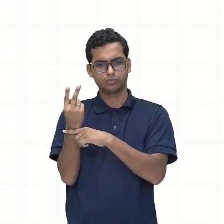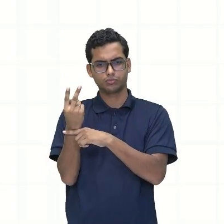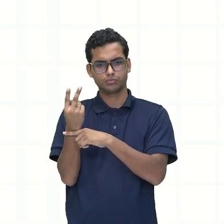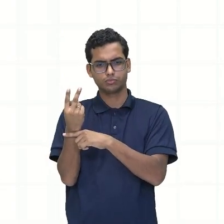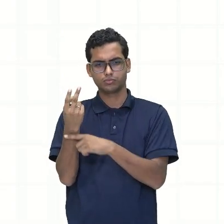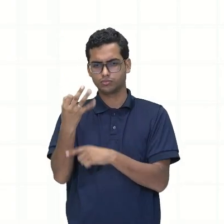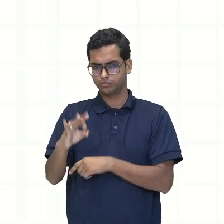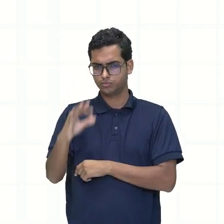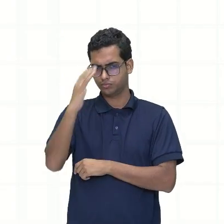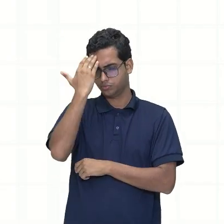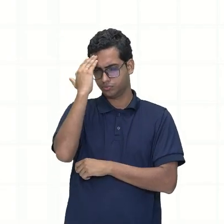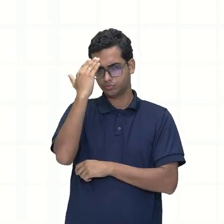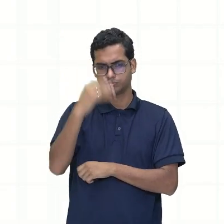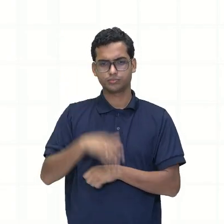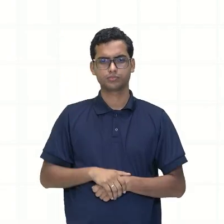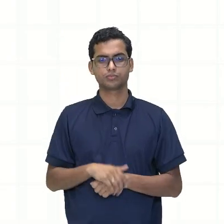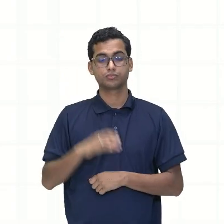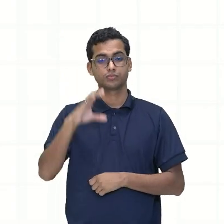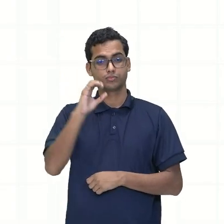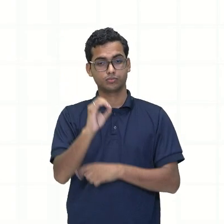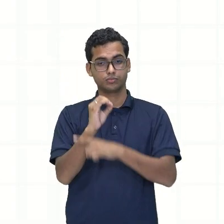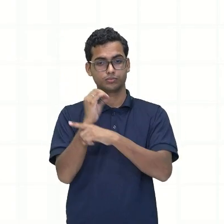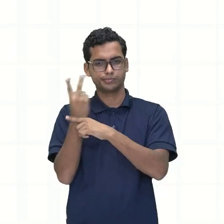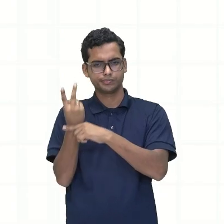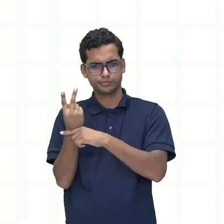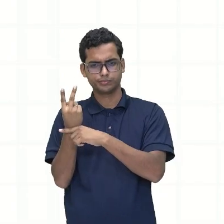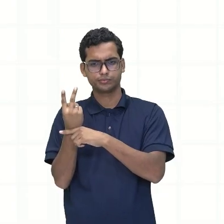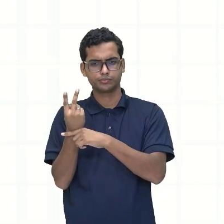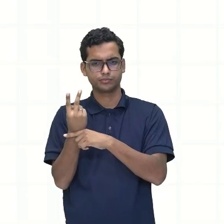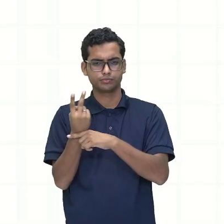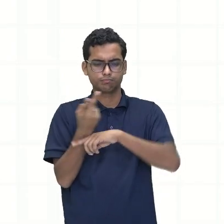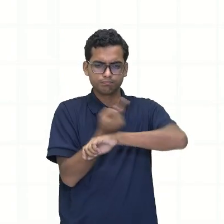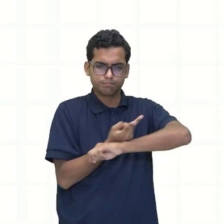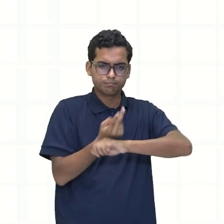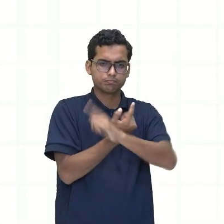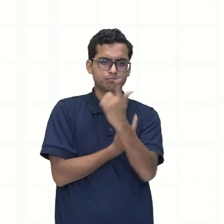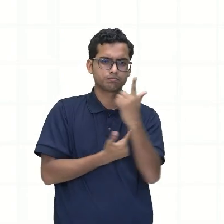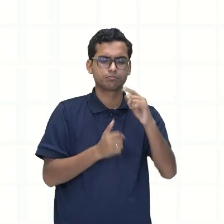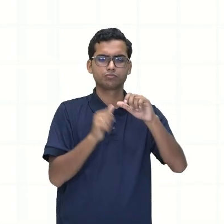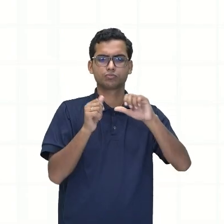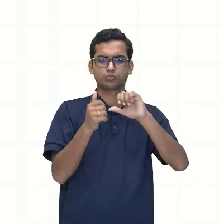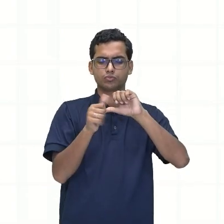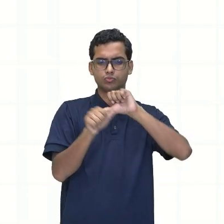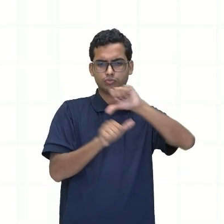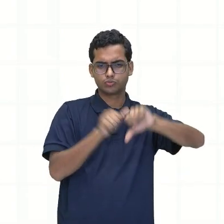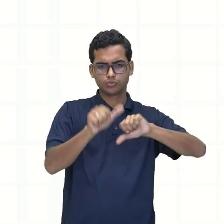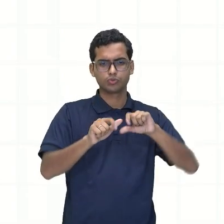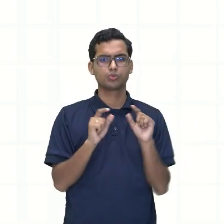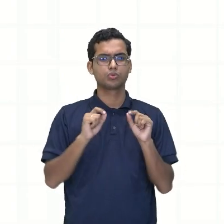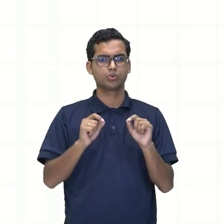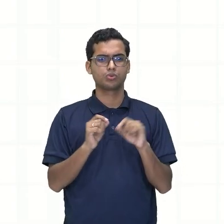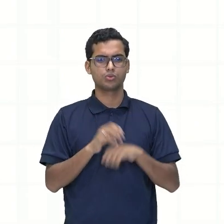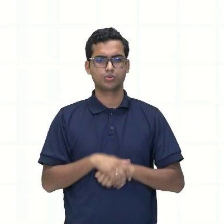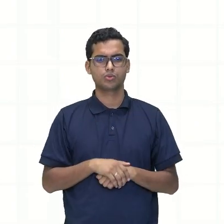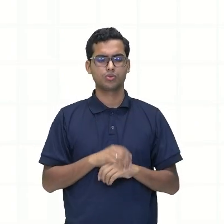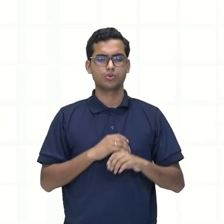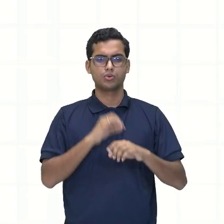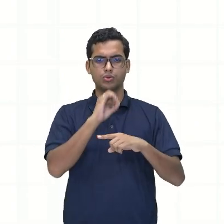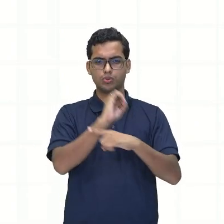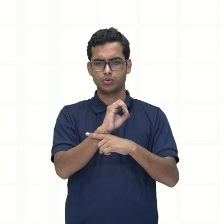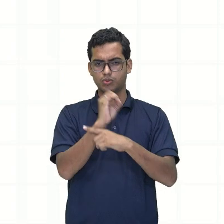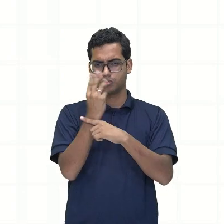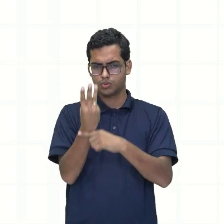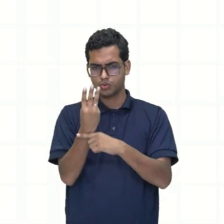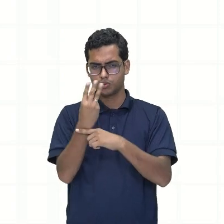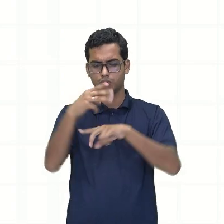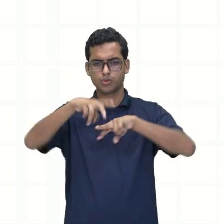certo? E esse O2 agora se transforma em O3, porque ele